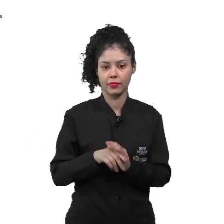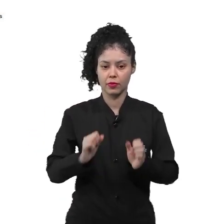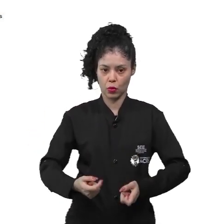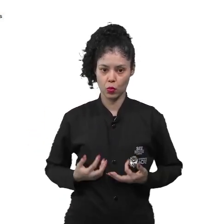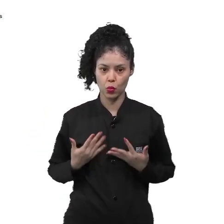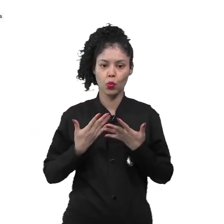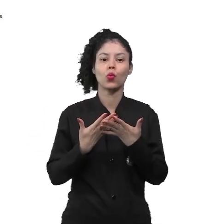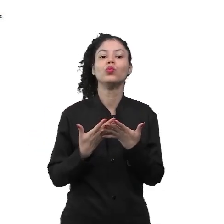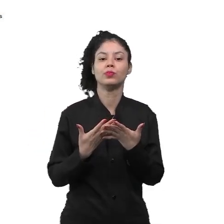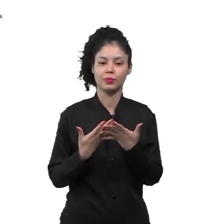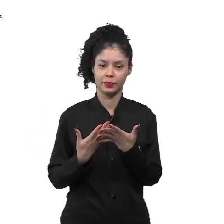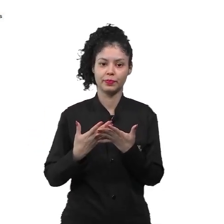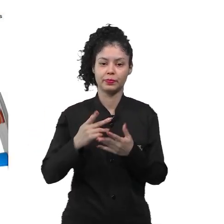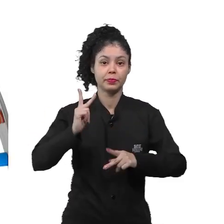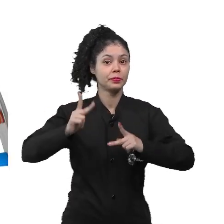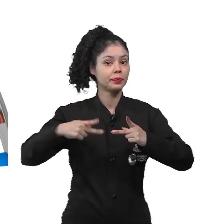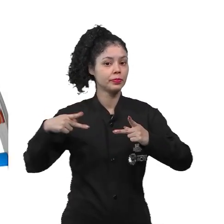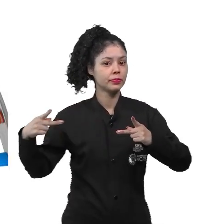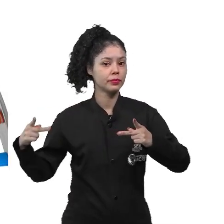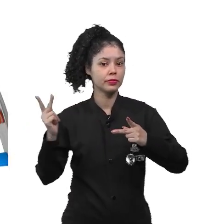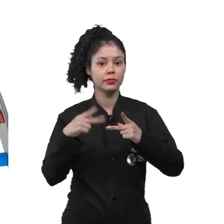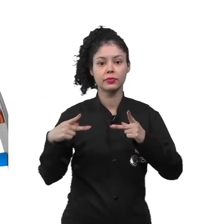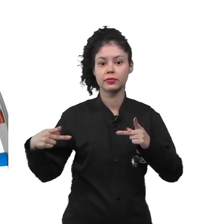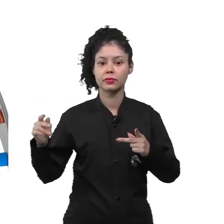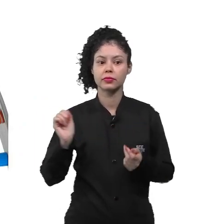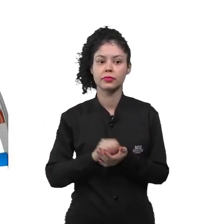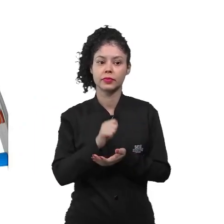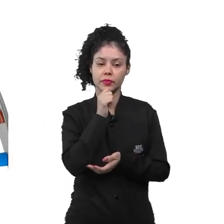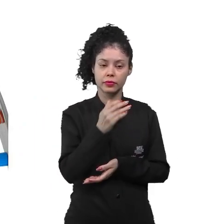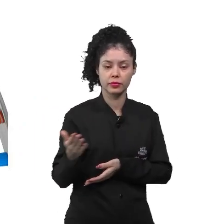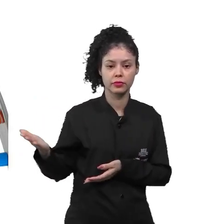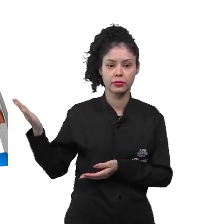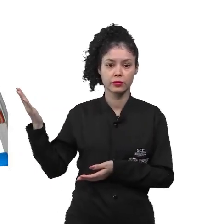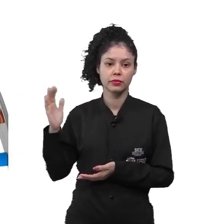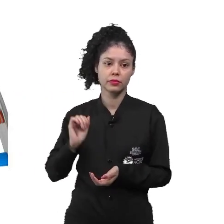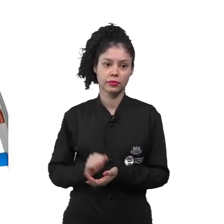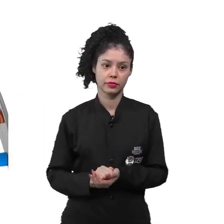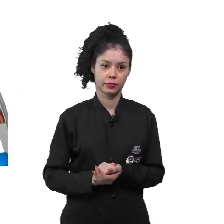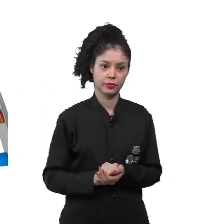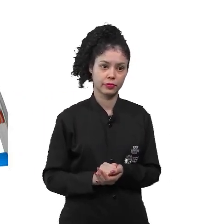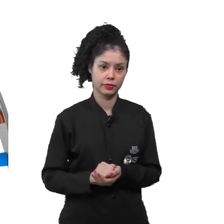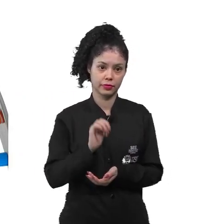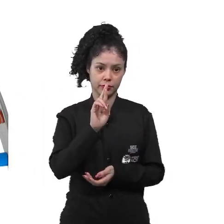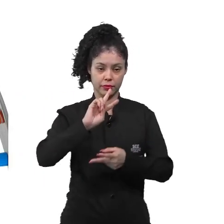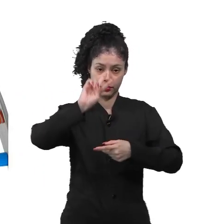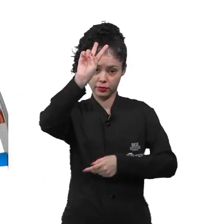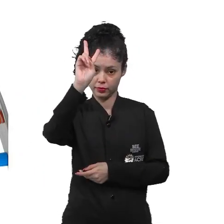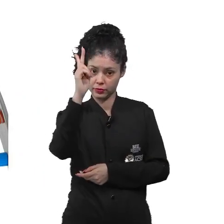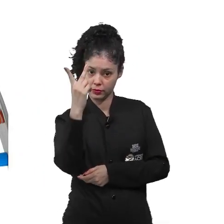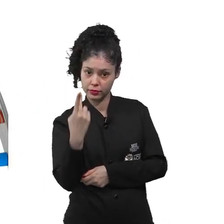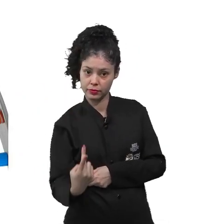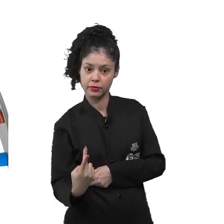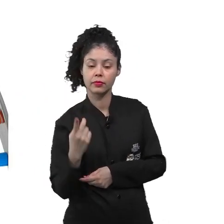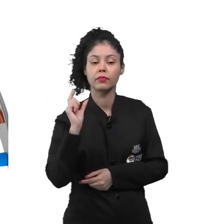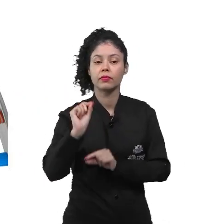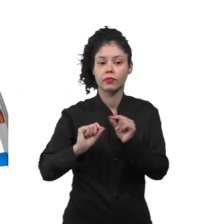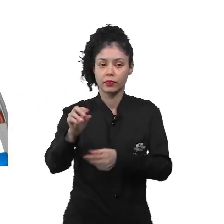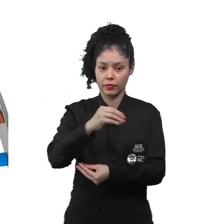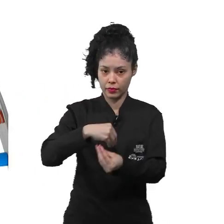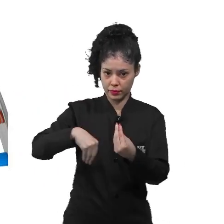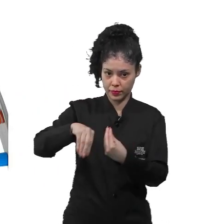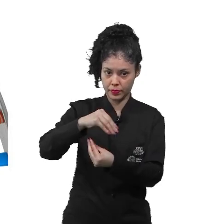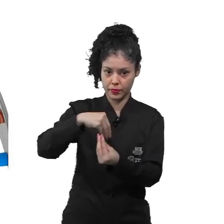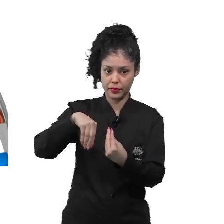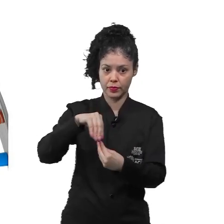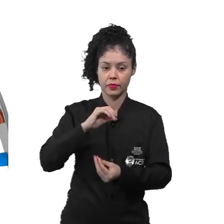manifesta através das proteínas. E aqui nós temos o RNA. Então, o RNA ele vai estar envolvido ali